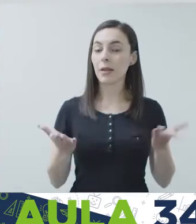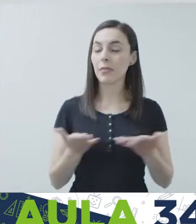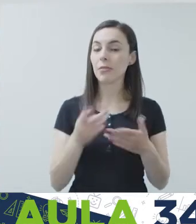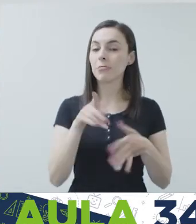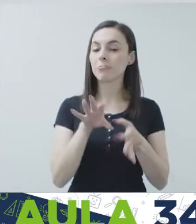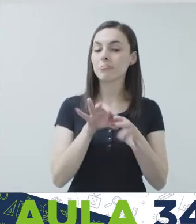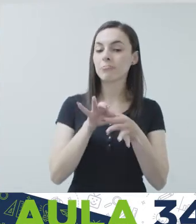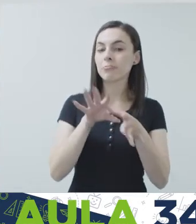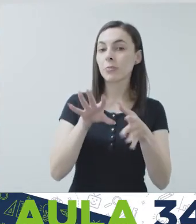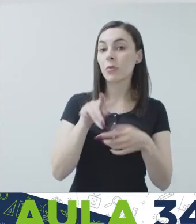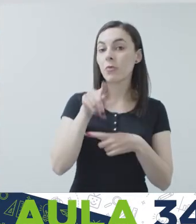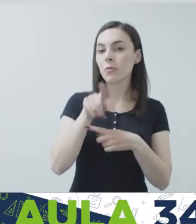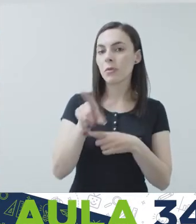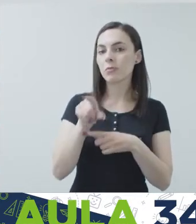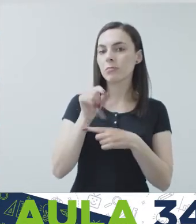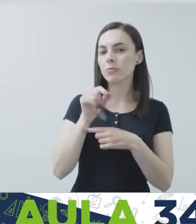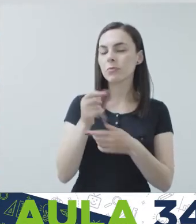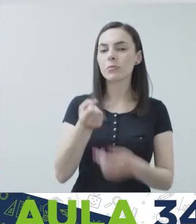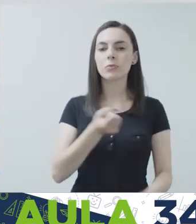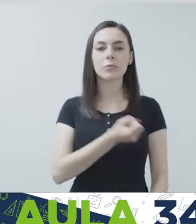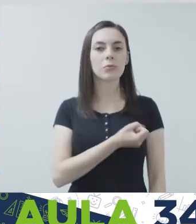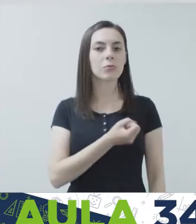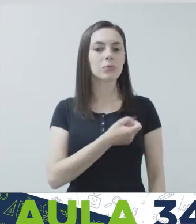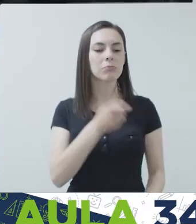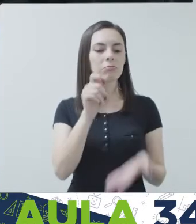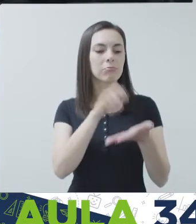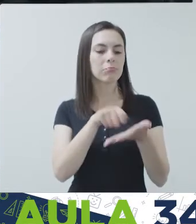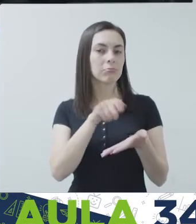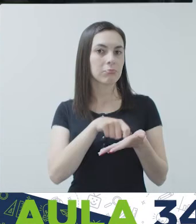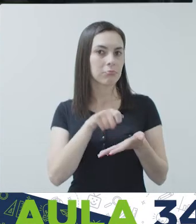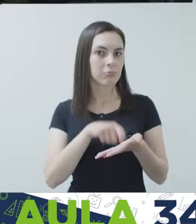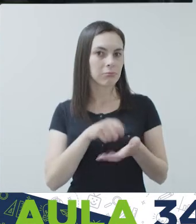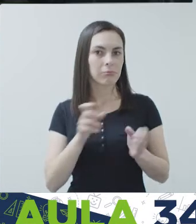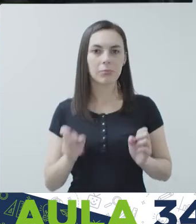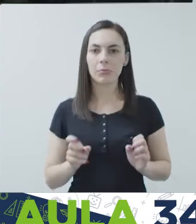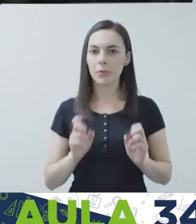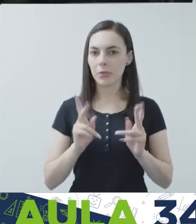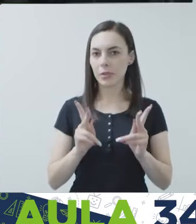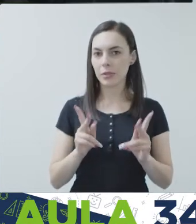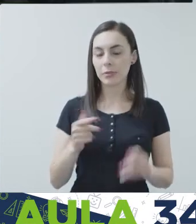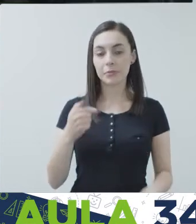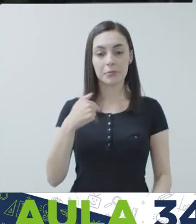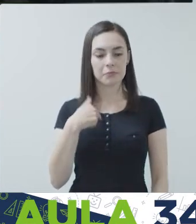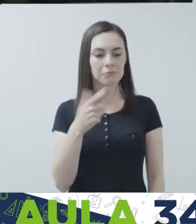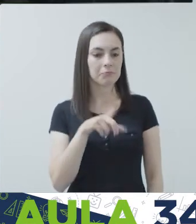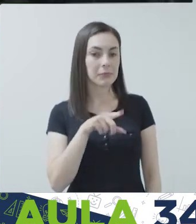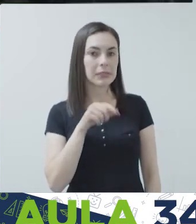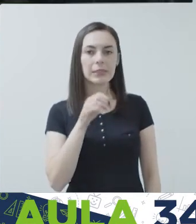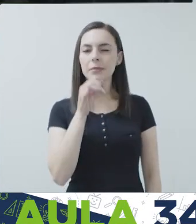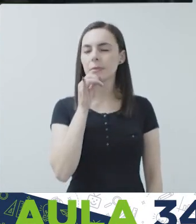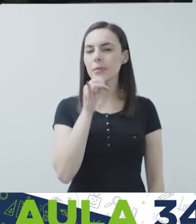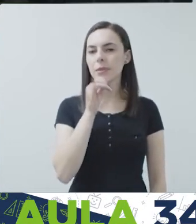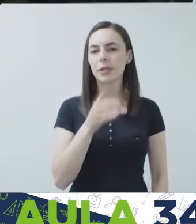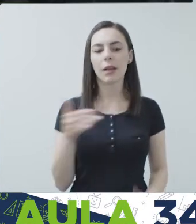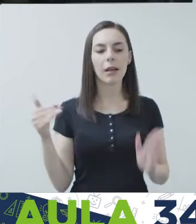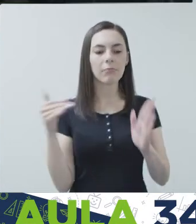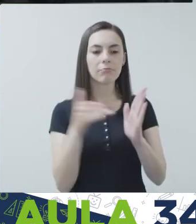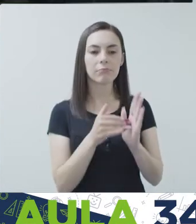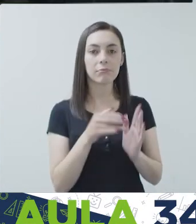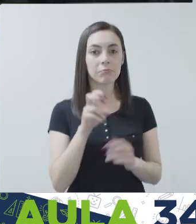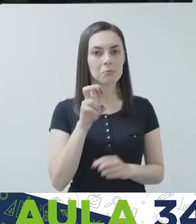vocês. Escolham quais os números que vocês vão registrar, tá? Assim como eu registrei. Se vocês quiserem fazer até o